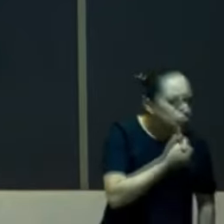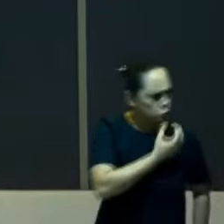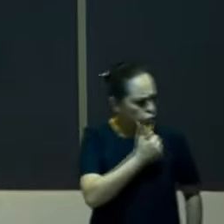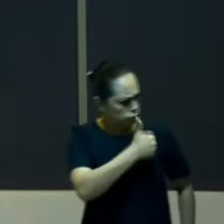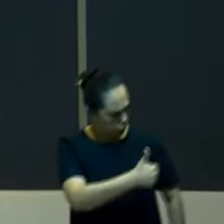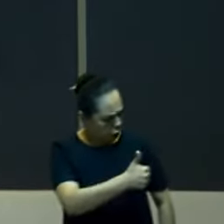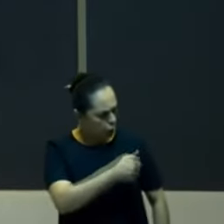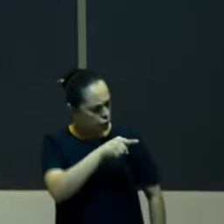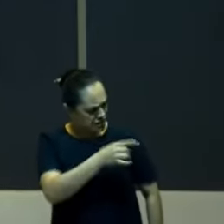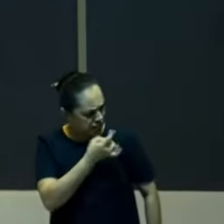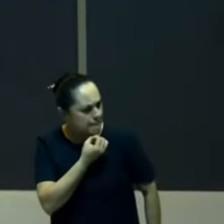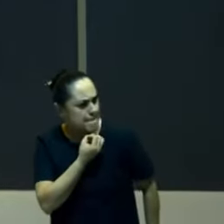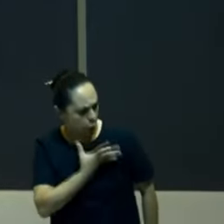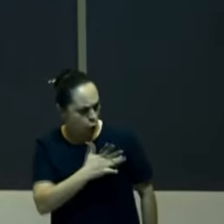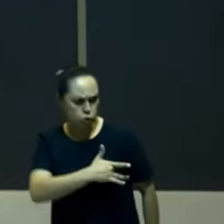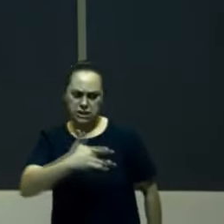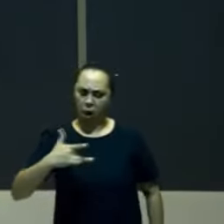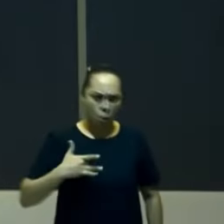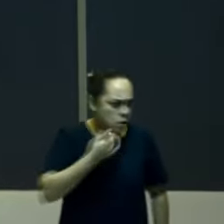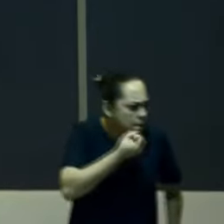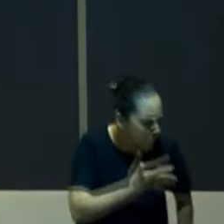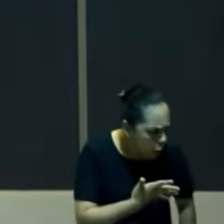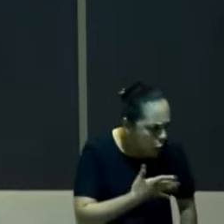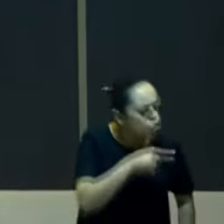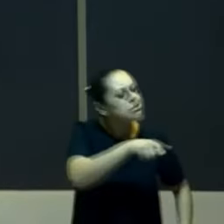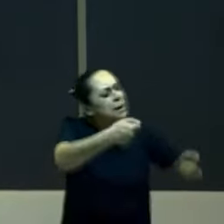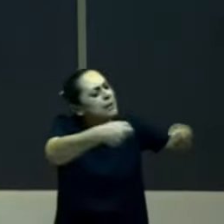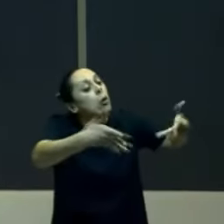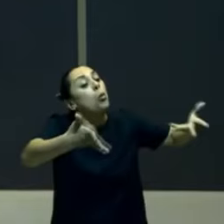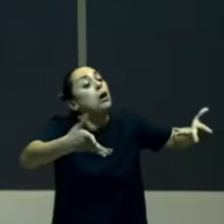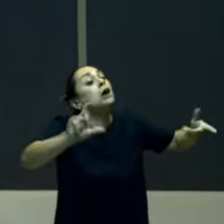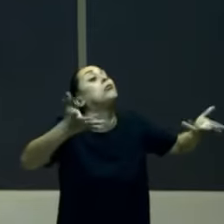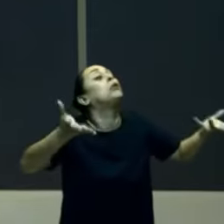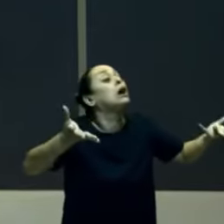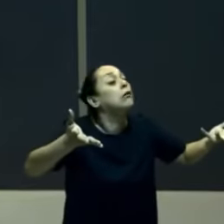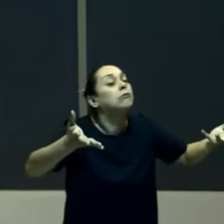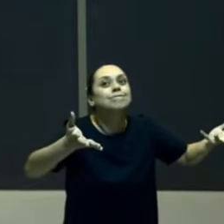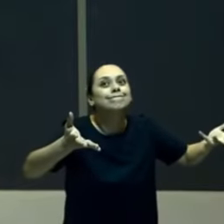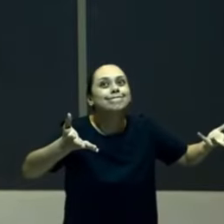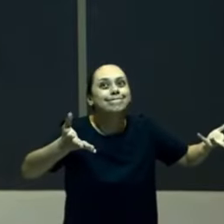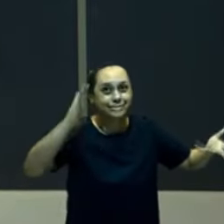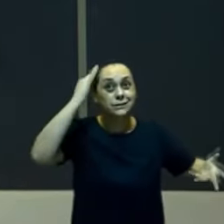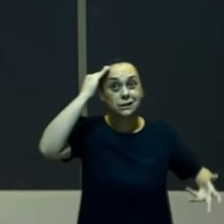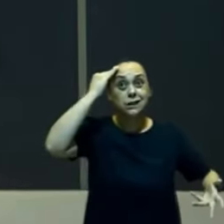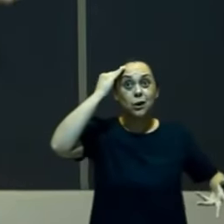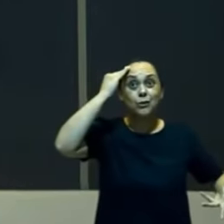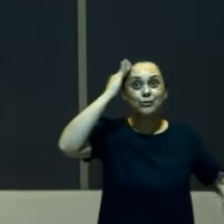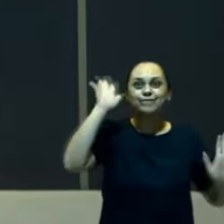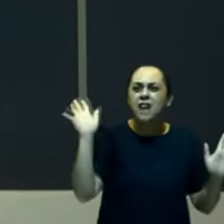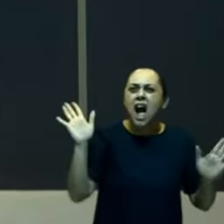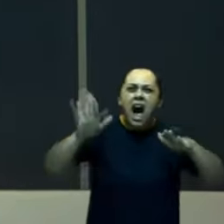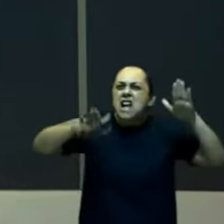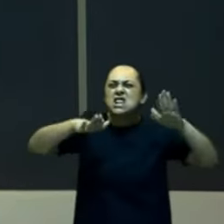crescendo. Para ver se está precisando de alguma coisa. Quem aqui tem jardim, quem aqui tem horta, quem aqui tem